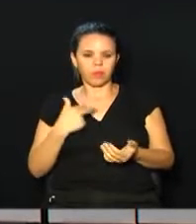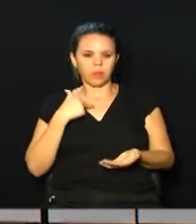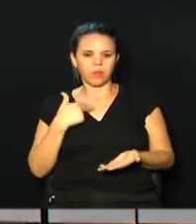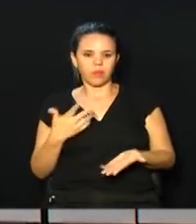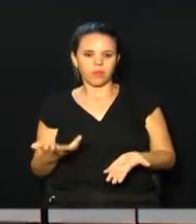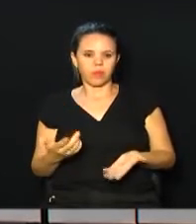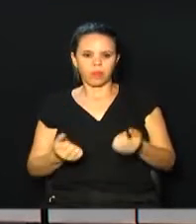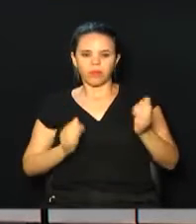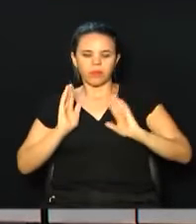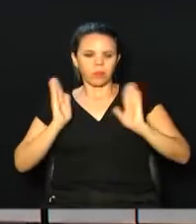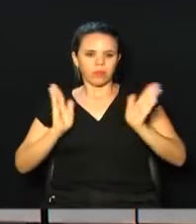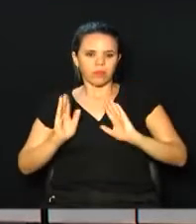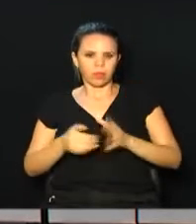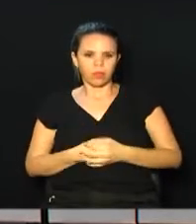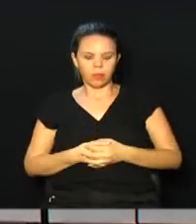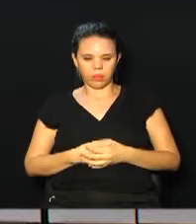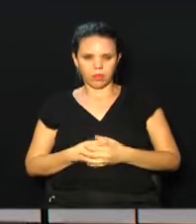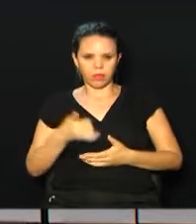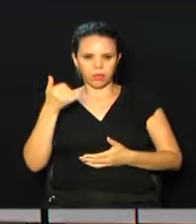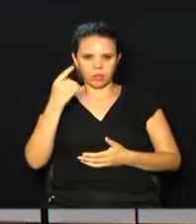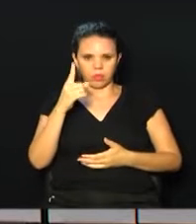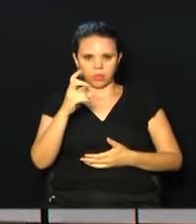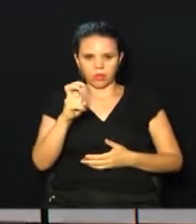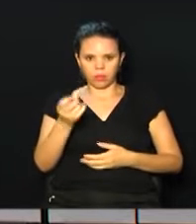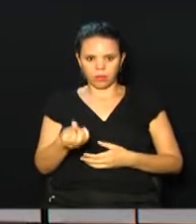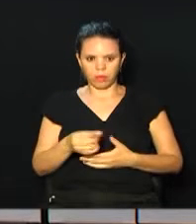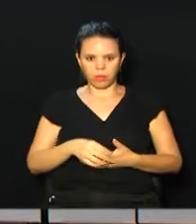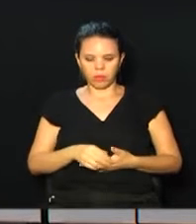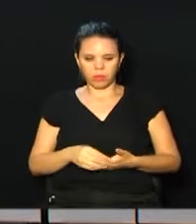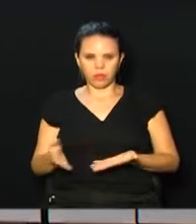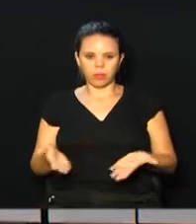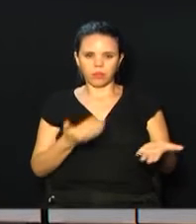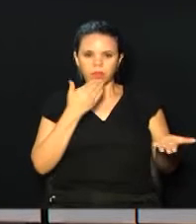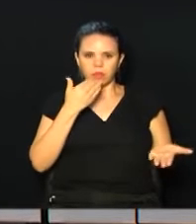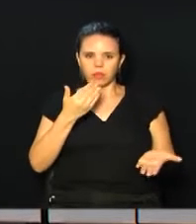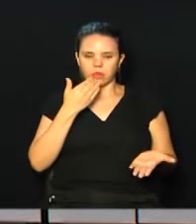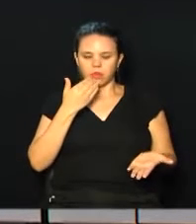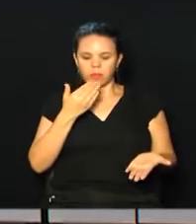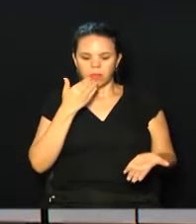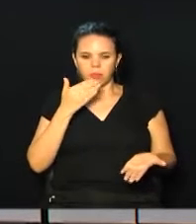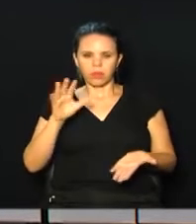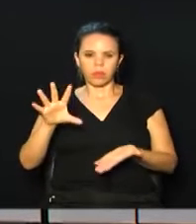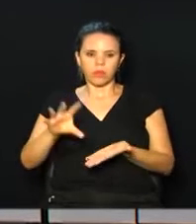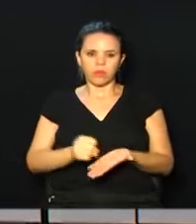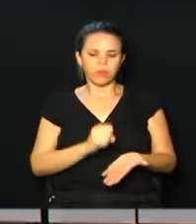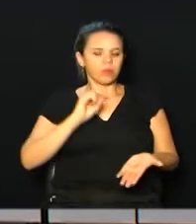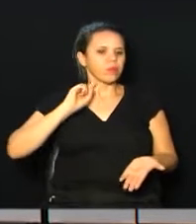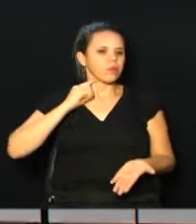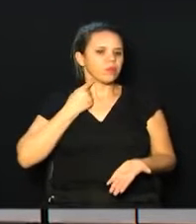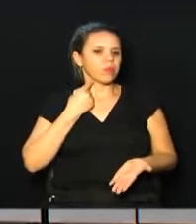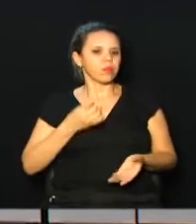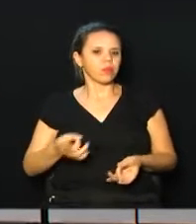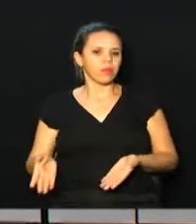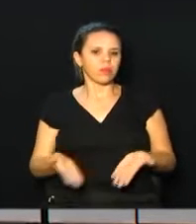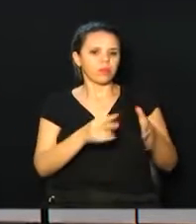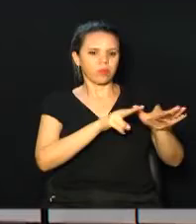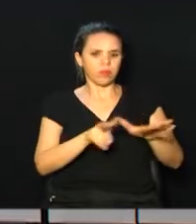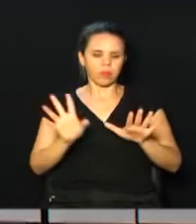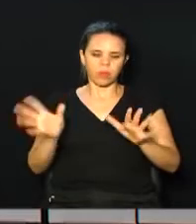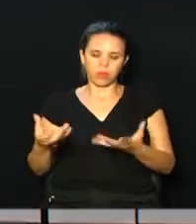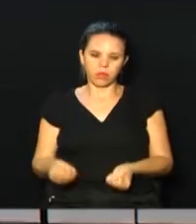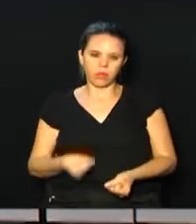possuo caminhão não, mas liga num 56 e pede o catatreco. Então, essa semana já foi contemplada.